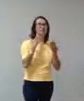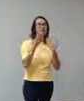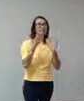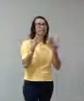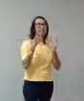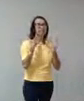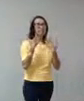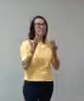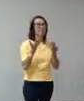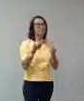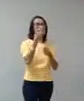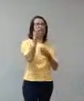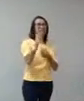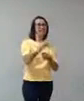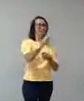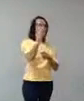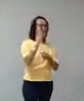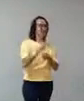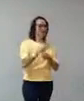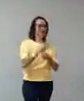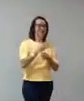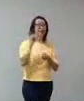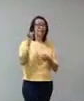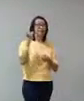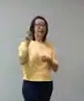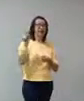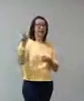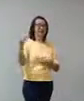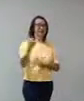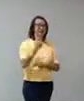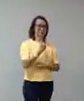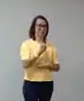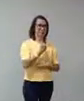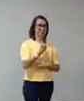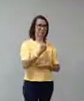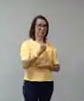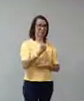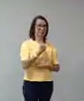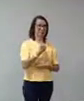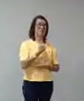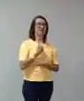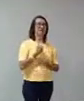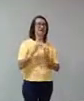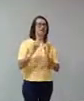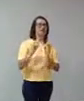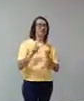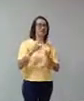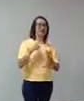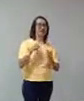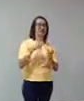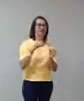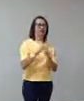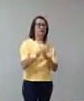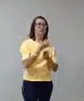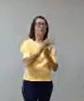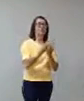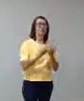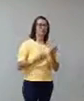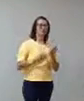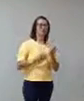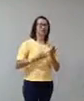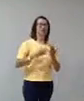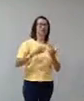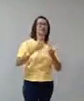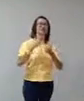cada momento, para ele dizer sim. E ele disse sim, e fez, e ficou muito legal, muito incrível,